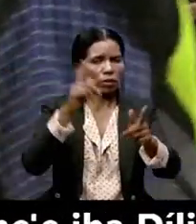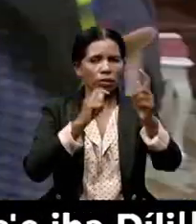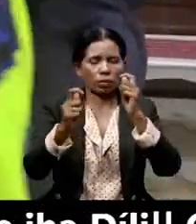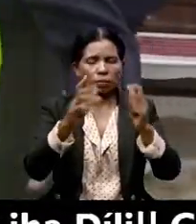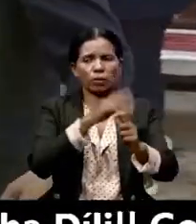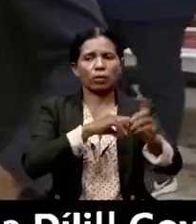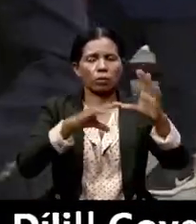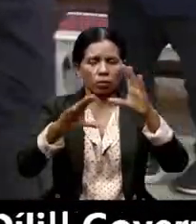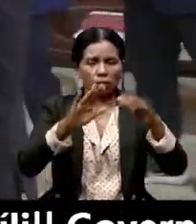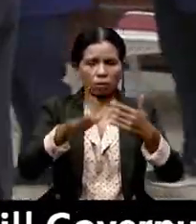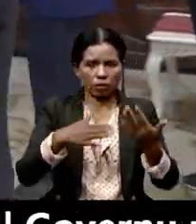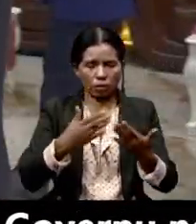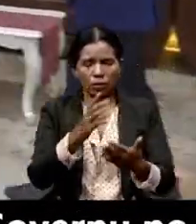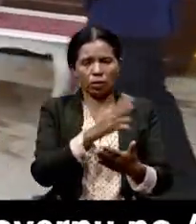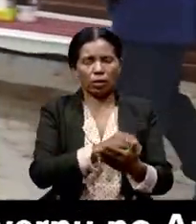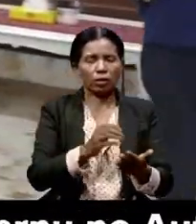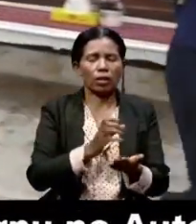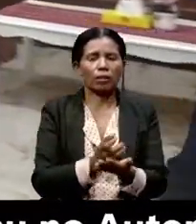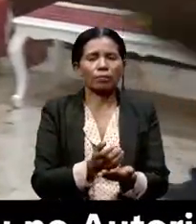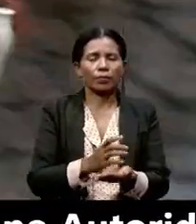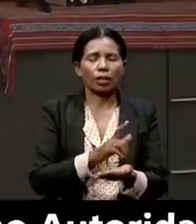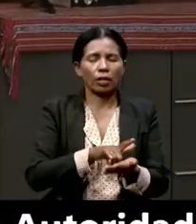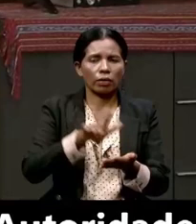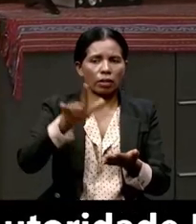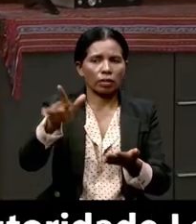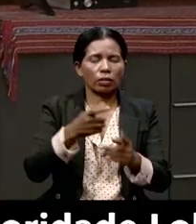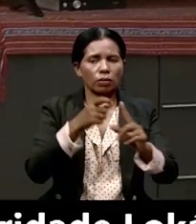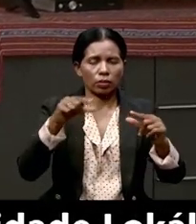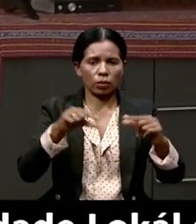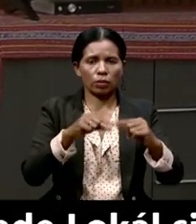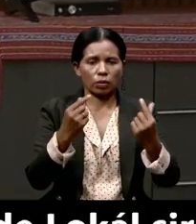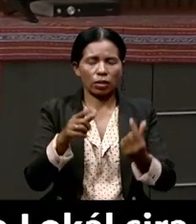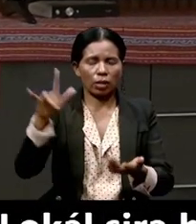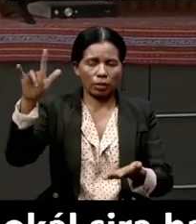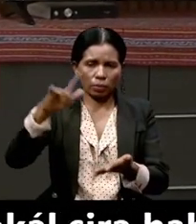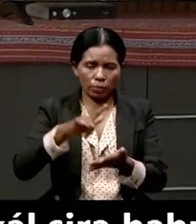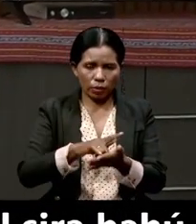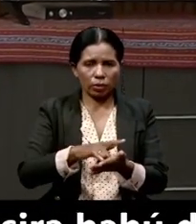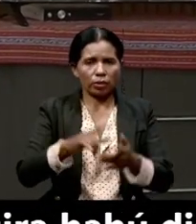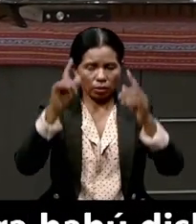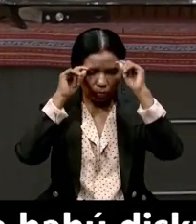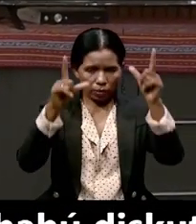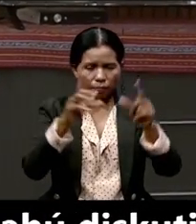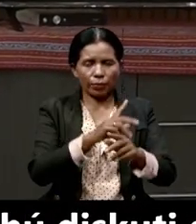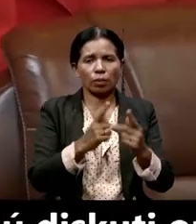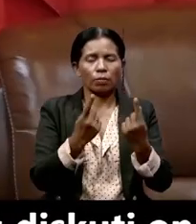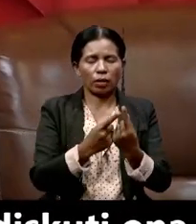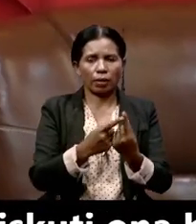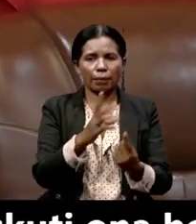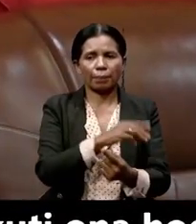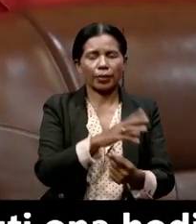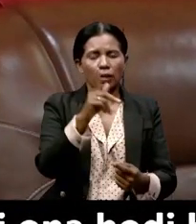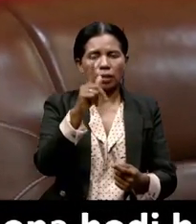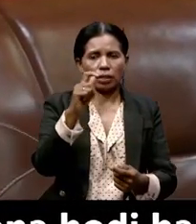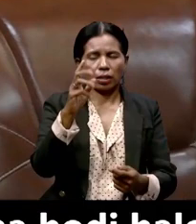Comunicação, Autoridade de Aviação Civil Timor-Leste, na equipa UC Aeroporto, no Navegação Aérea Timor-Leste, empresa pública